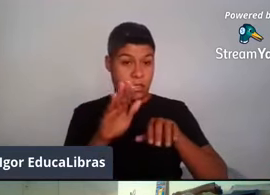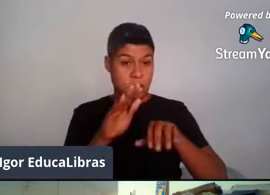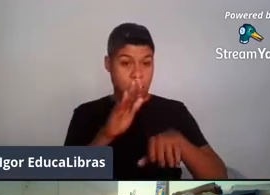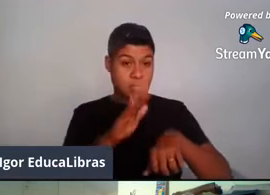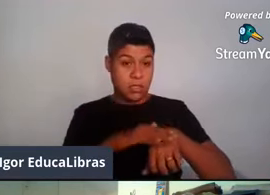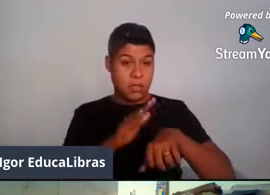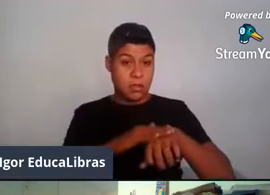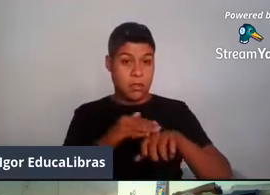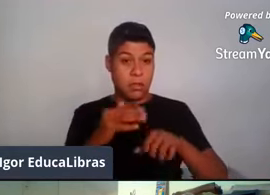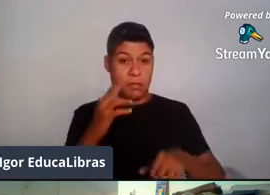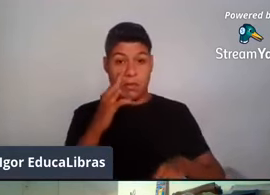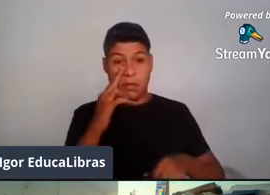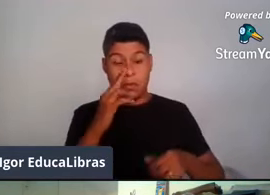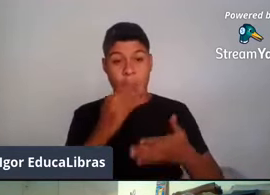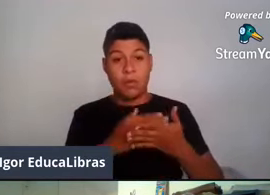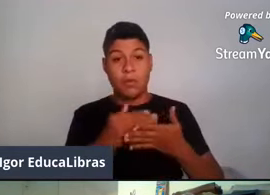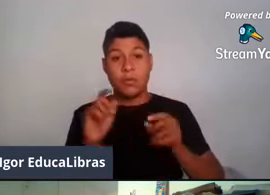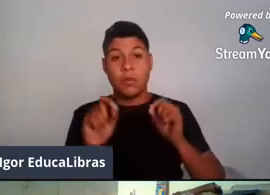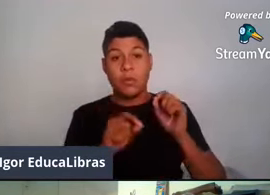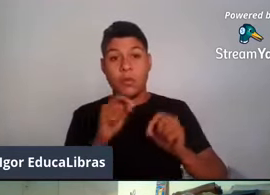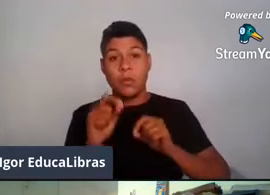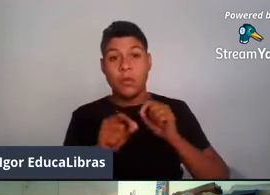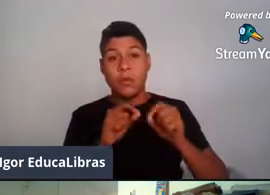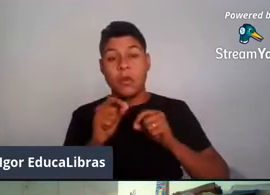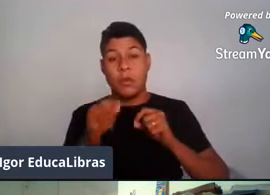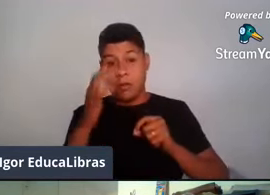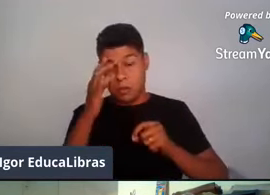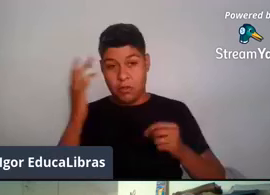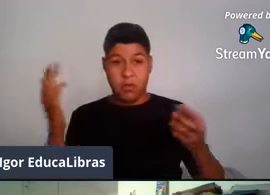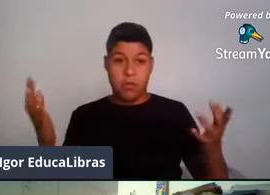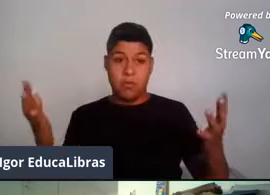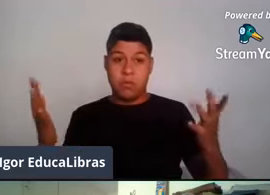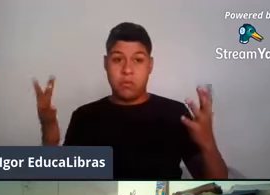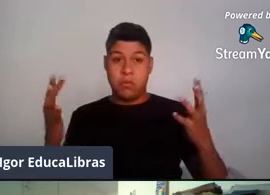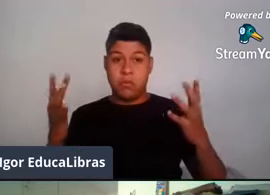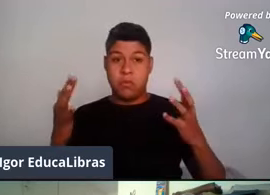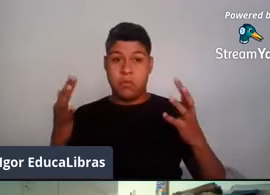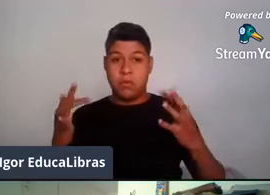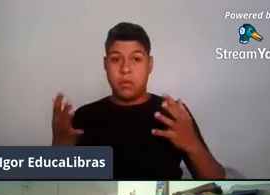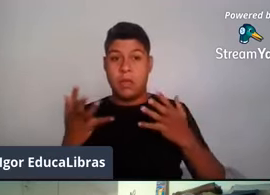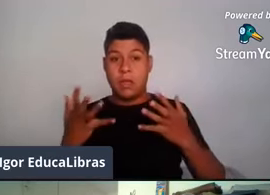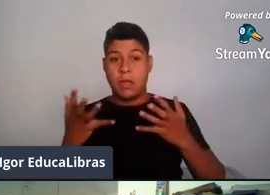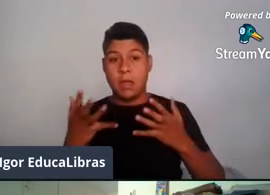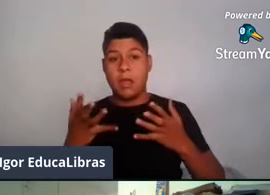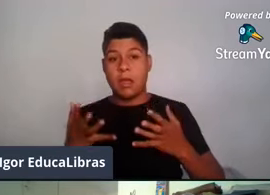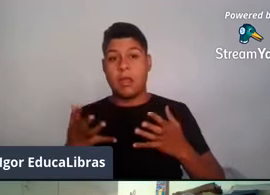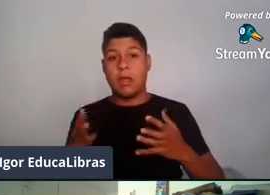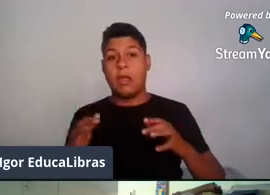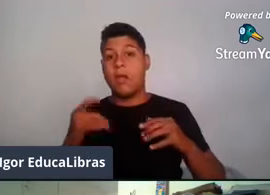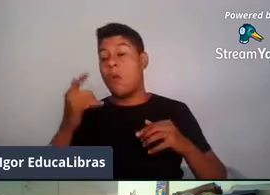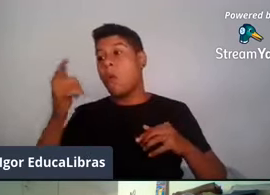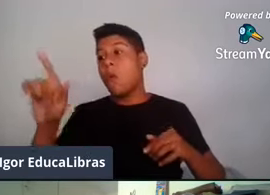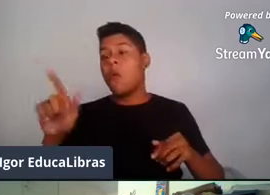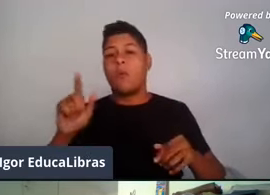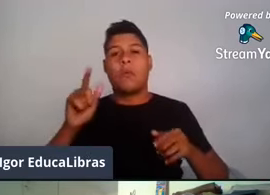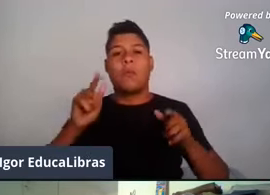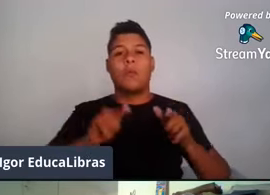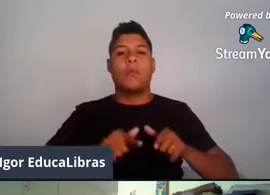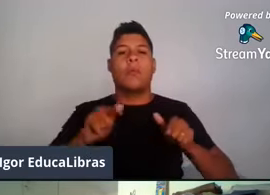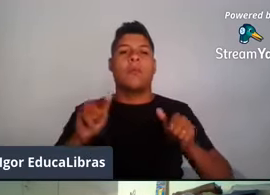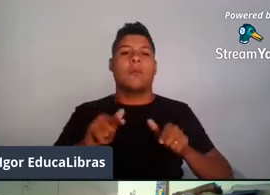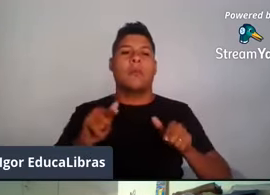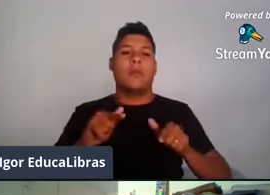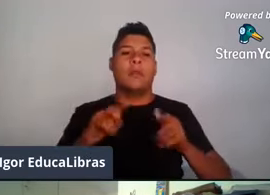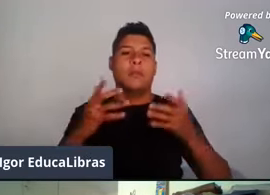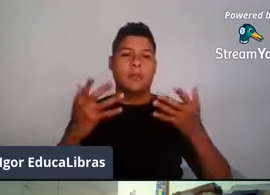para cá que começou um bombardeio de gente querendo levá-la para outros cantos. Então,